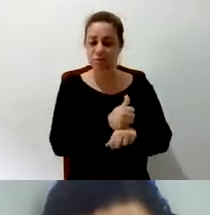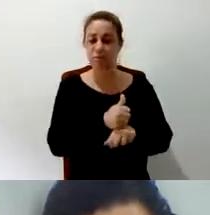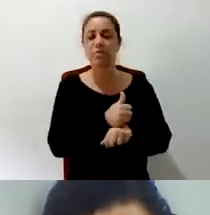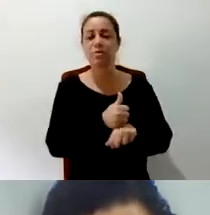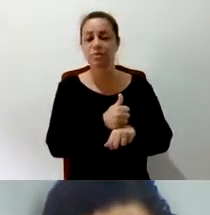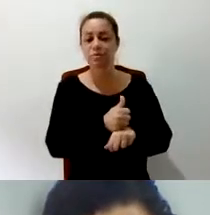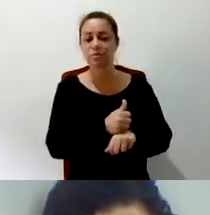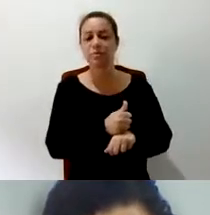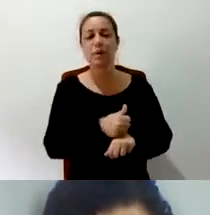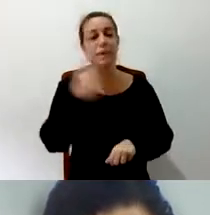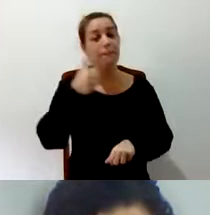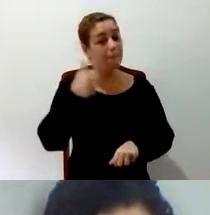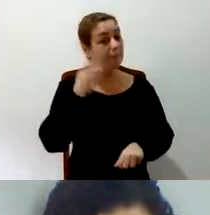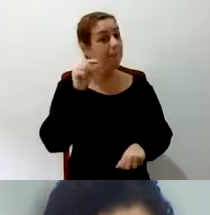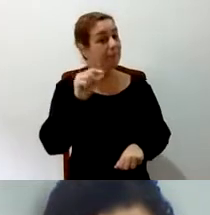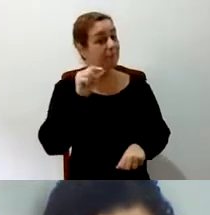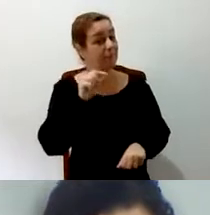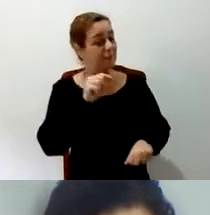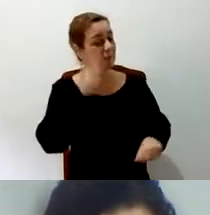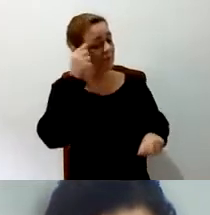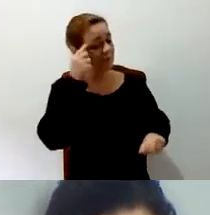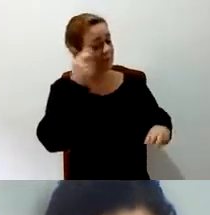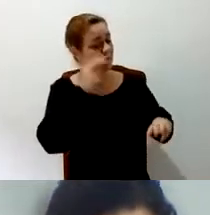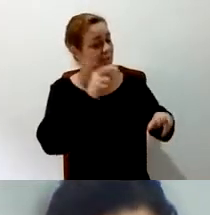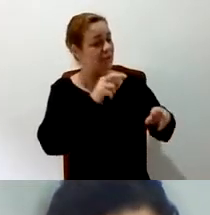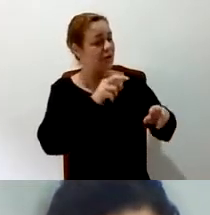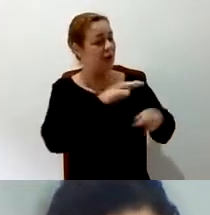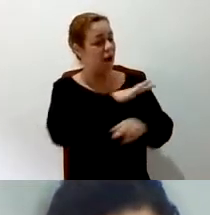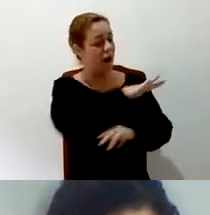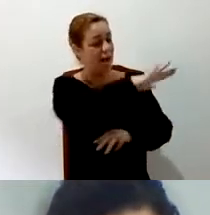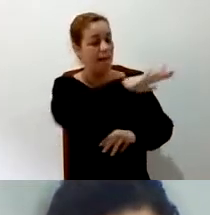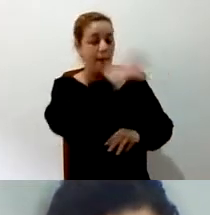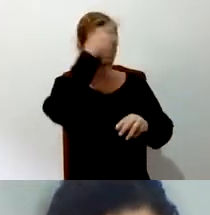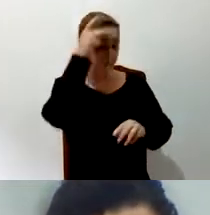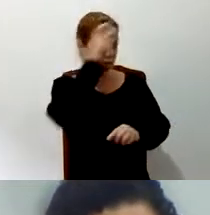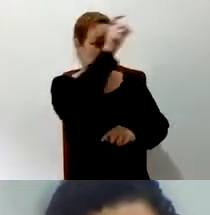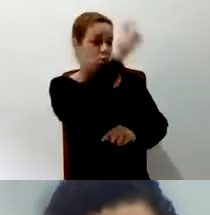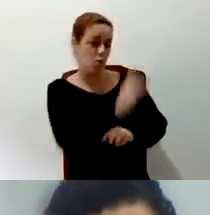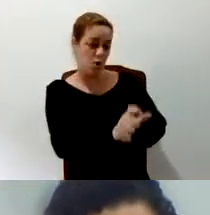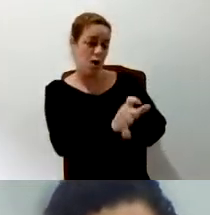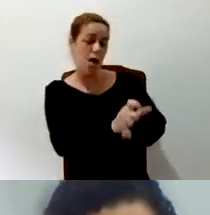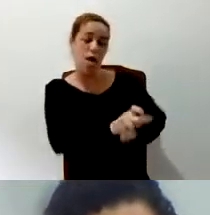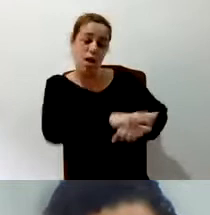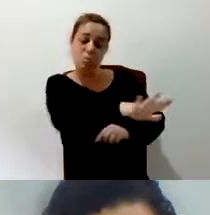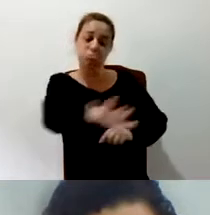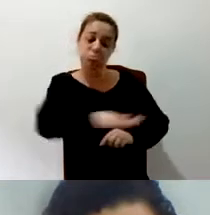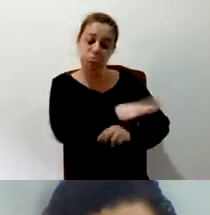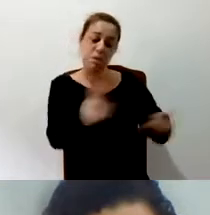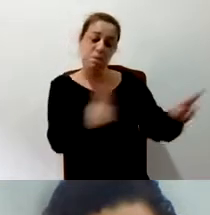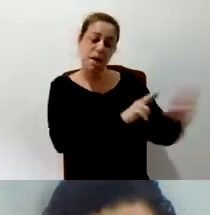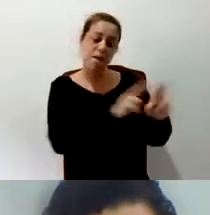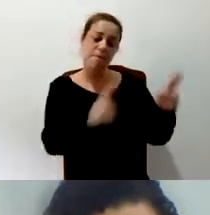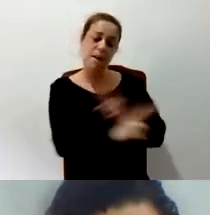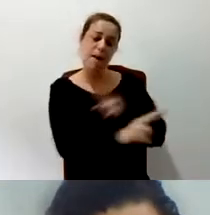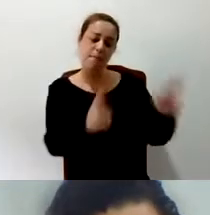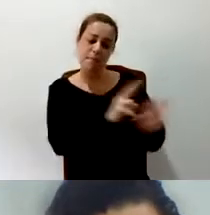uma das primeiras relações que se estabelece, né, é o homem com o seu meio. Né? A gente discute essa questão,